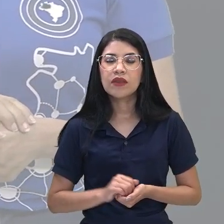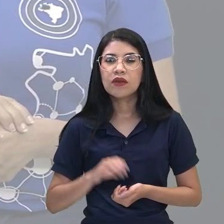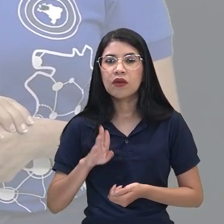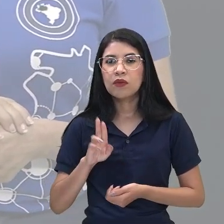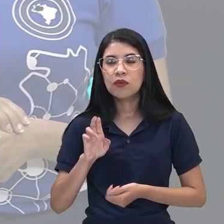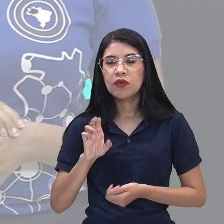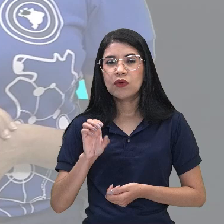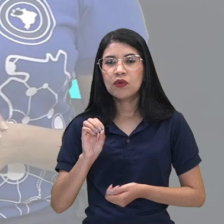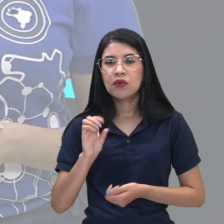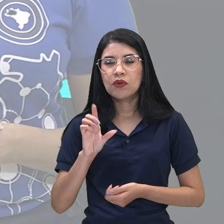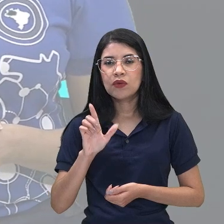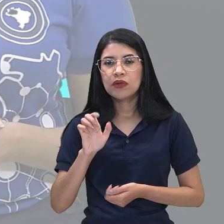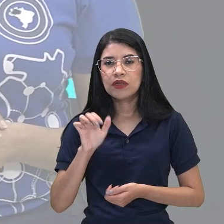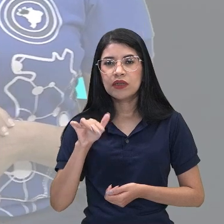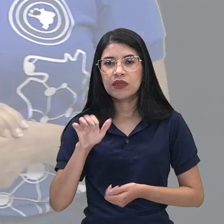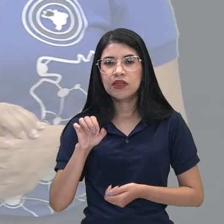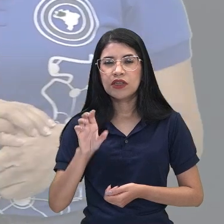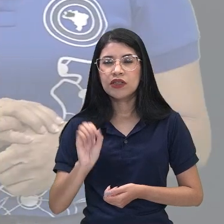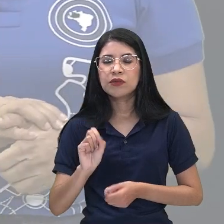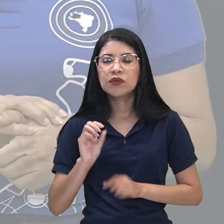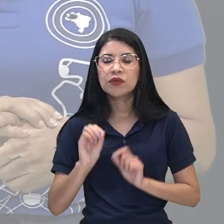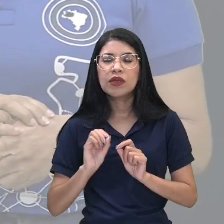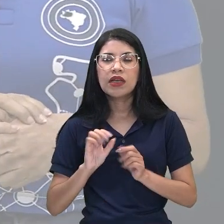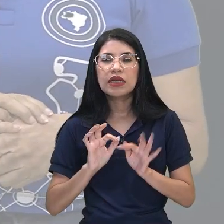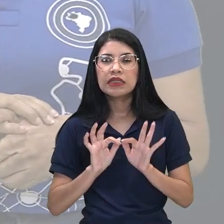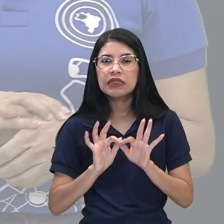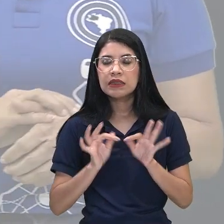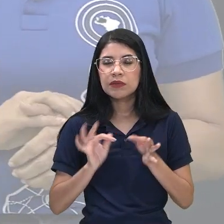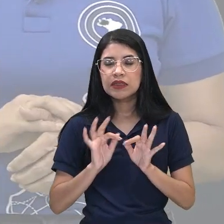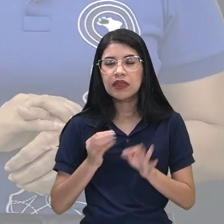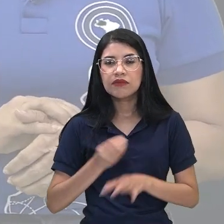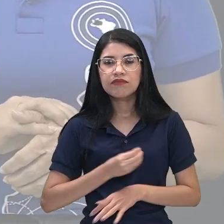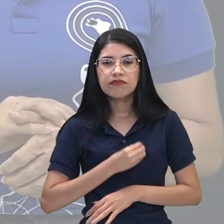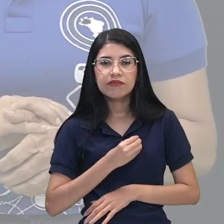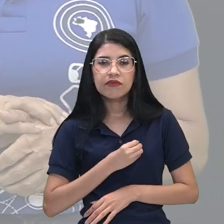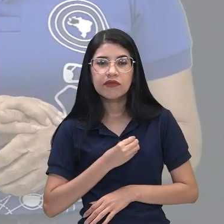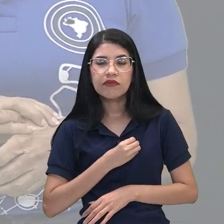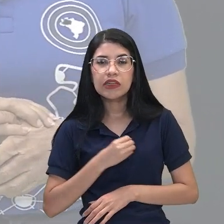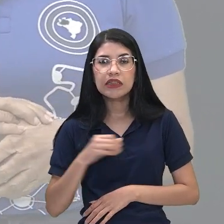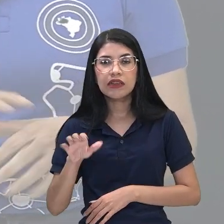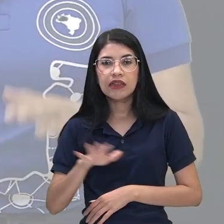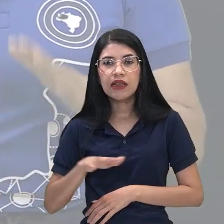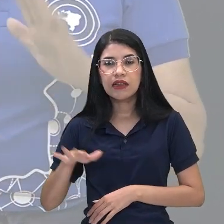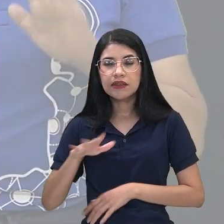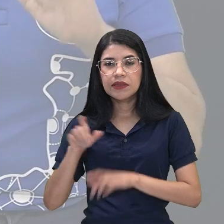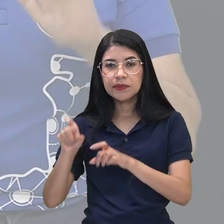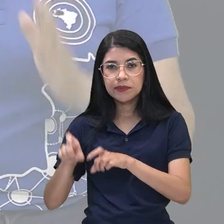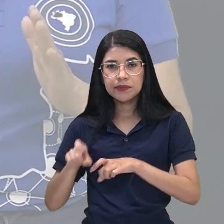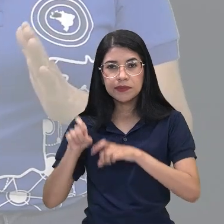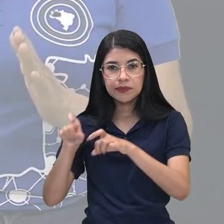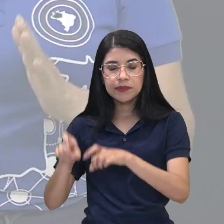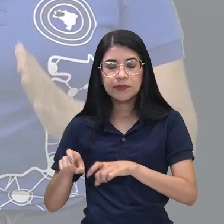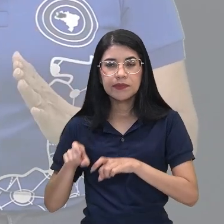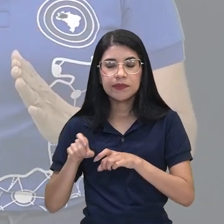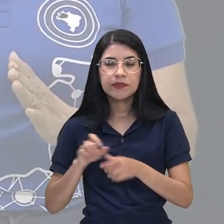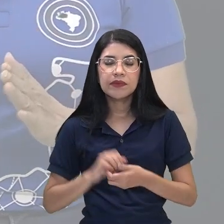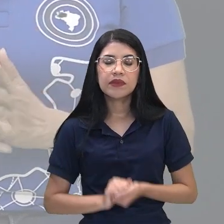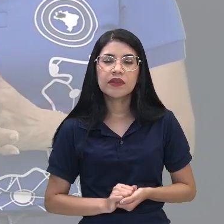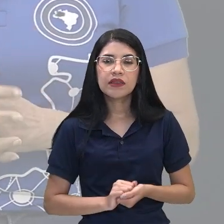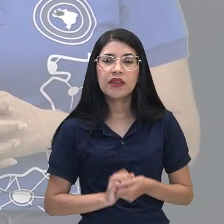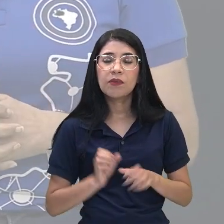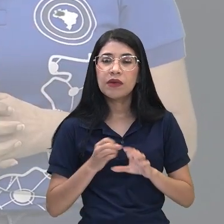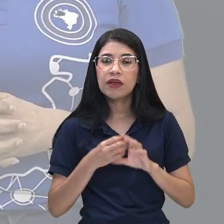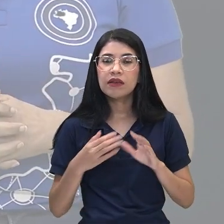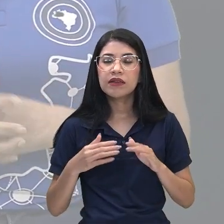Bucolismo, simplicidade da vida real, né, que eu acho que é a